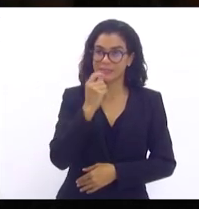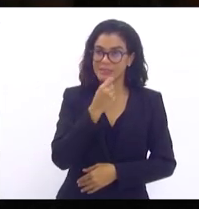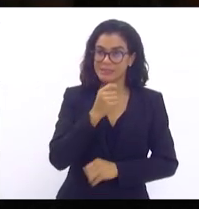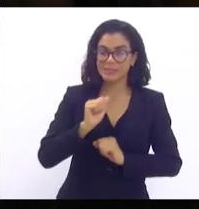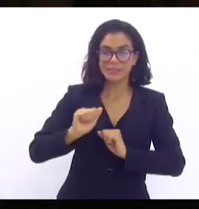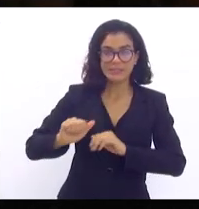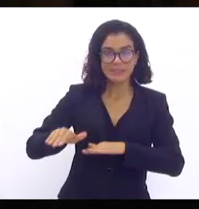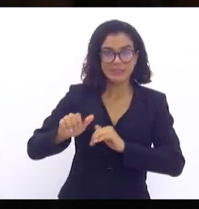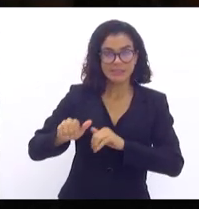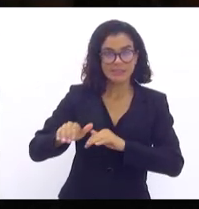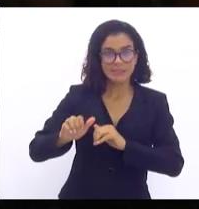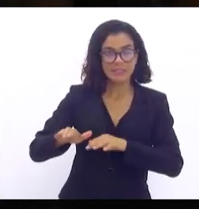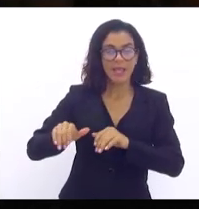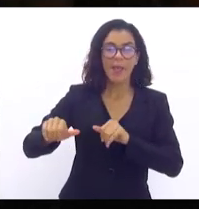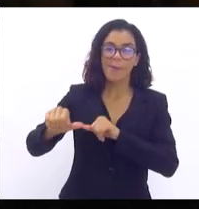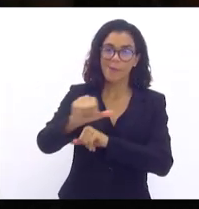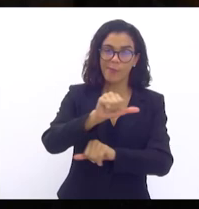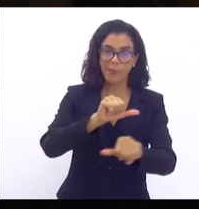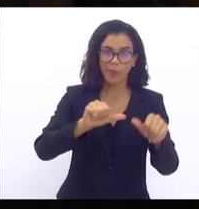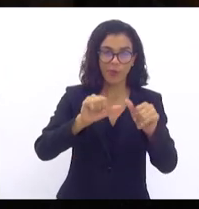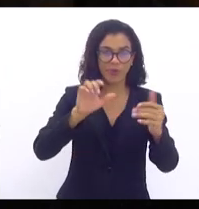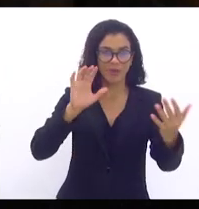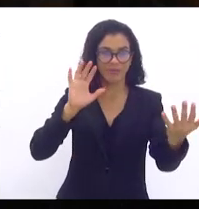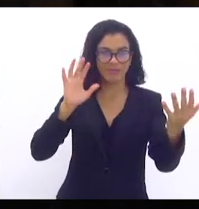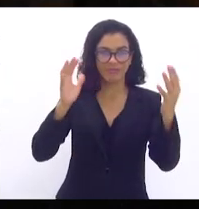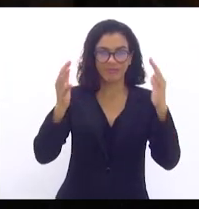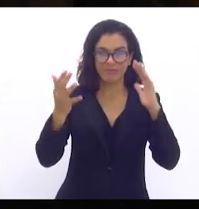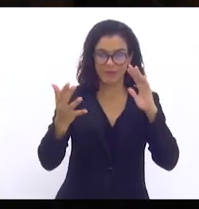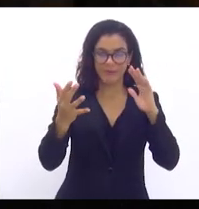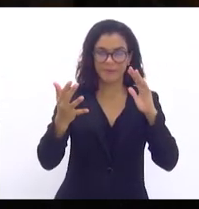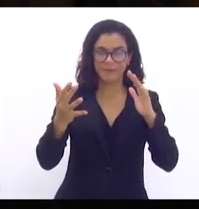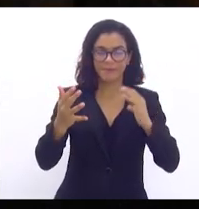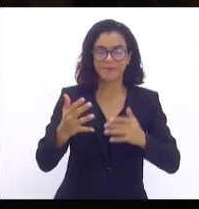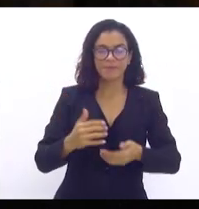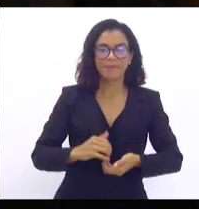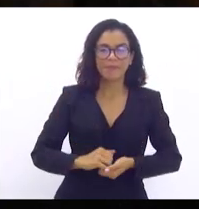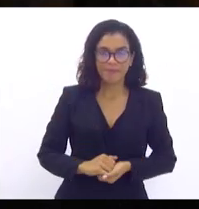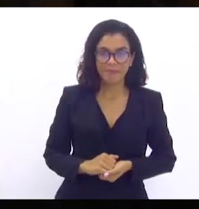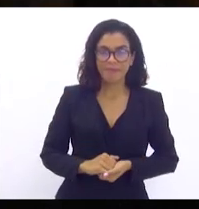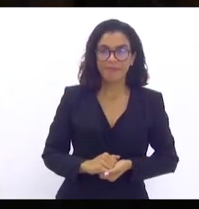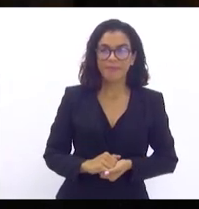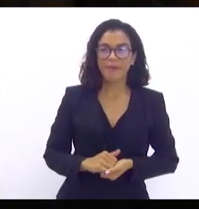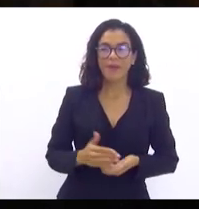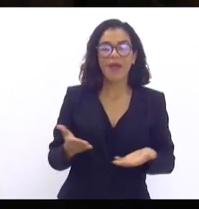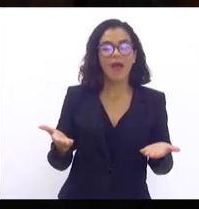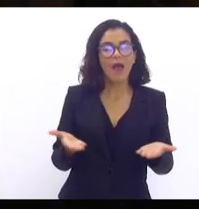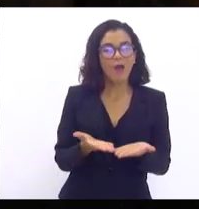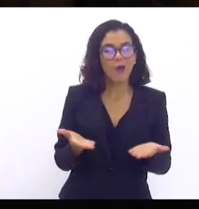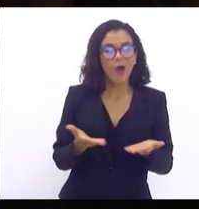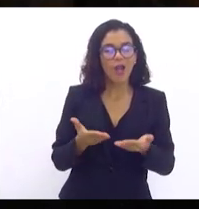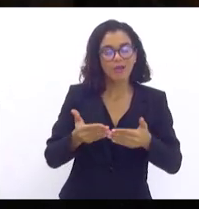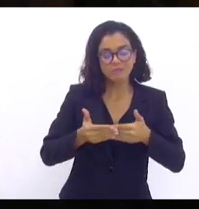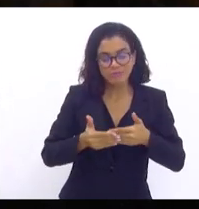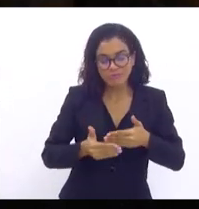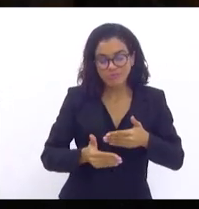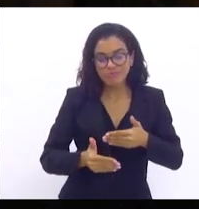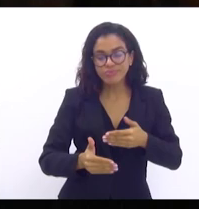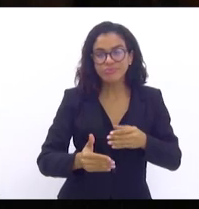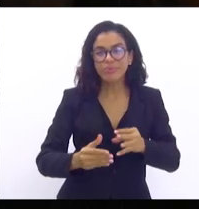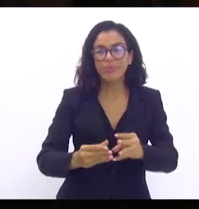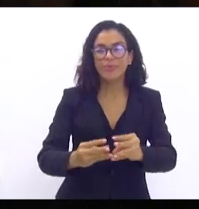é o equinócio da primavera. Por via de consequência, estamos nos últimos